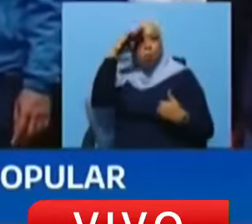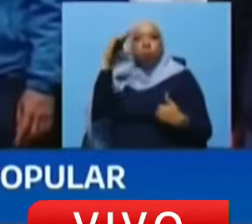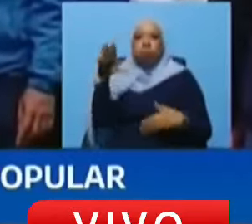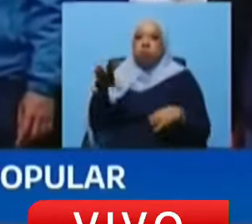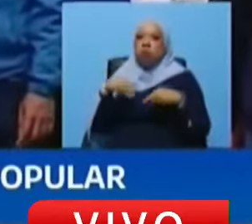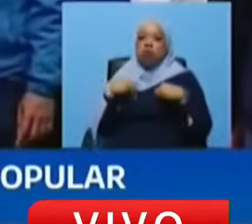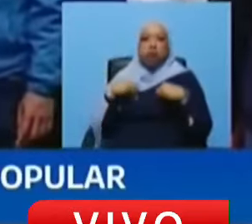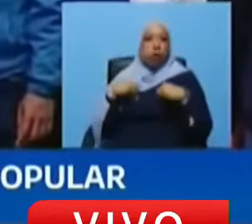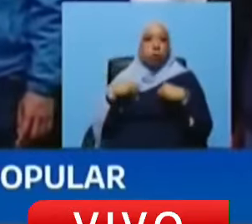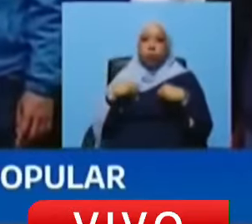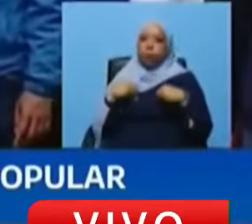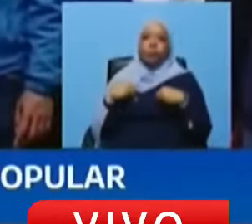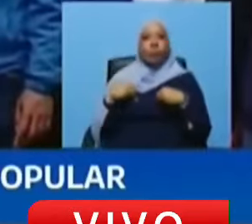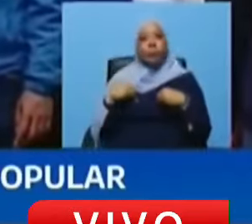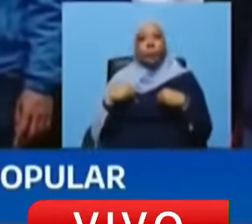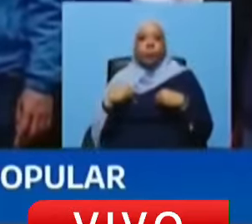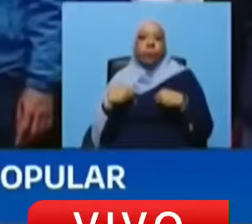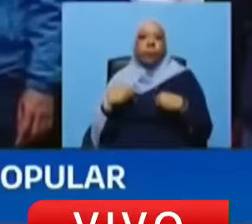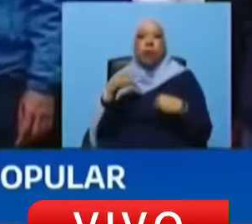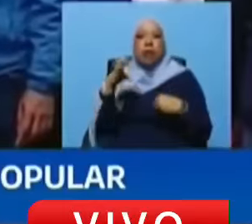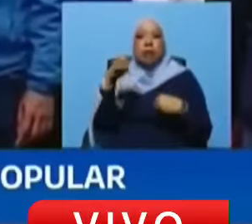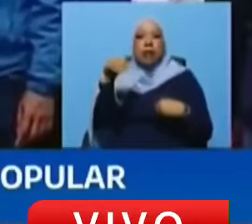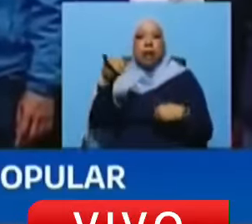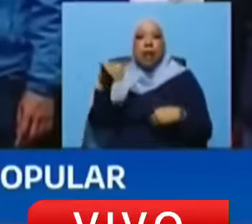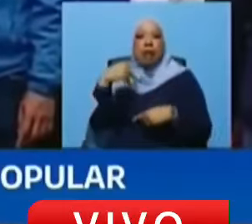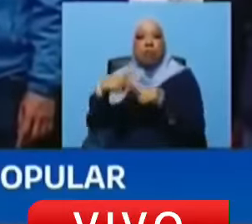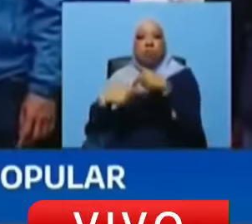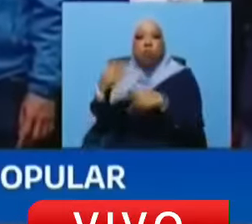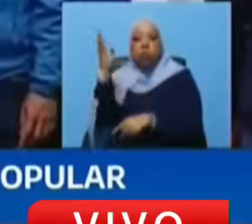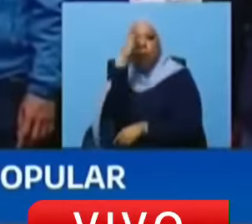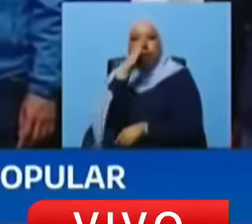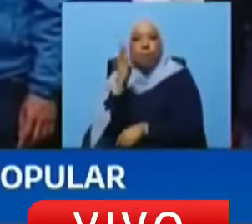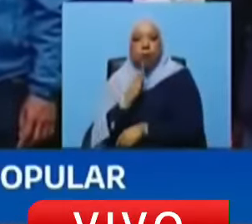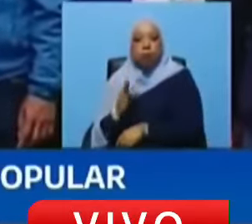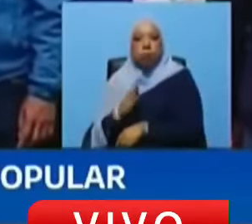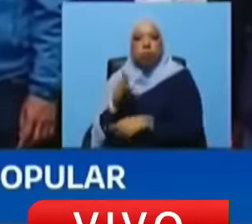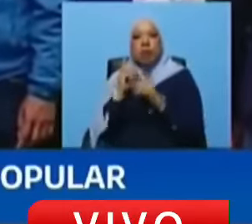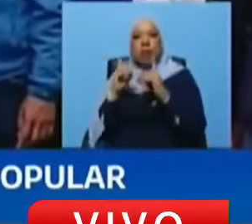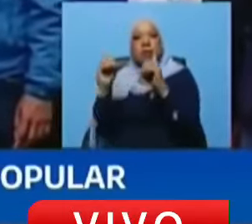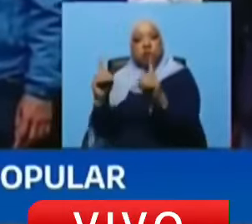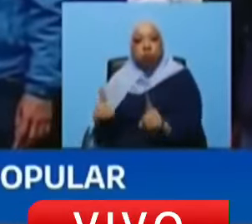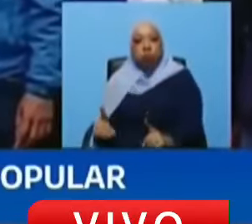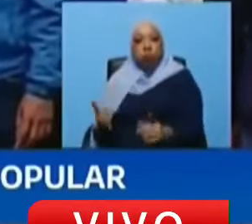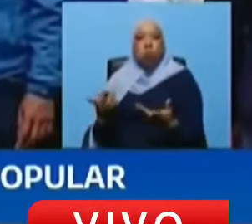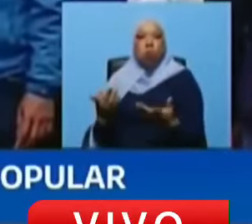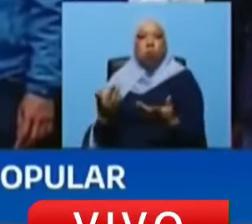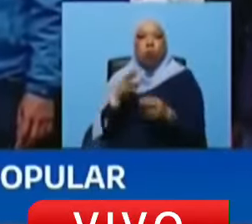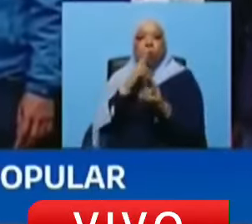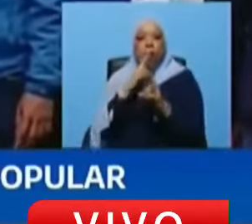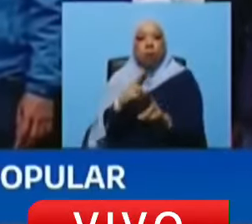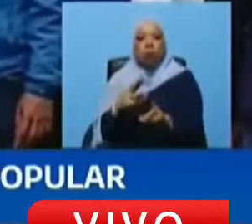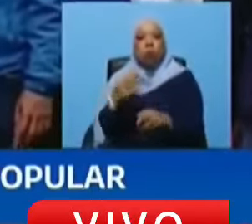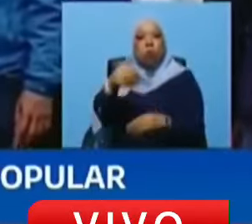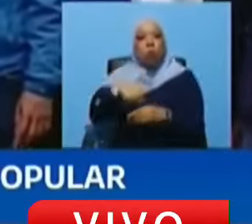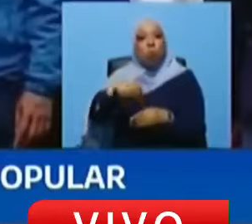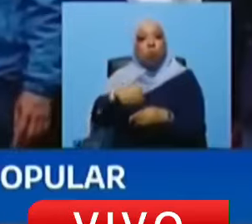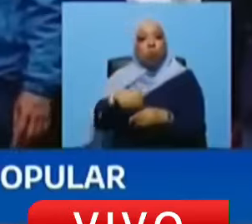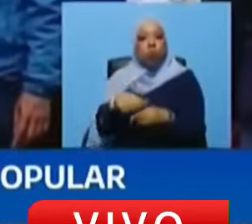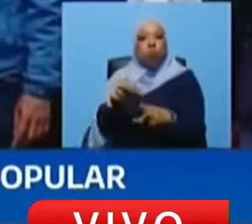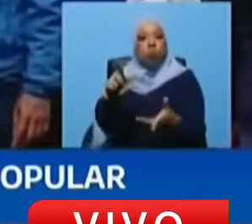e em uma situação de de muito desacerto social ele antecipou o Natal né então não é uma